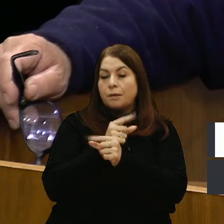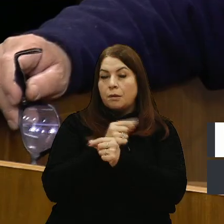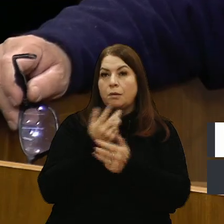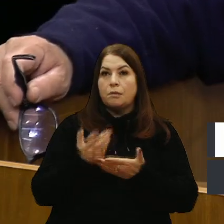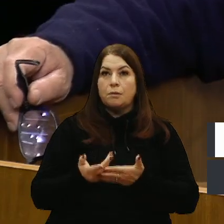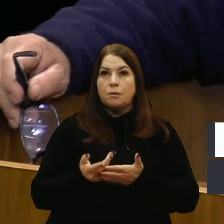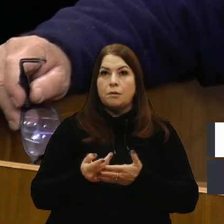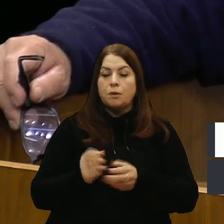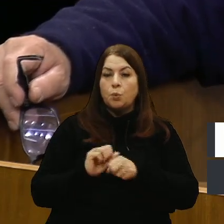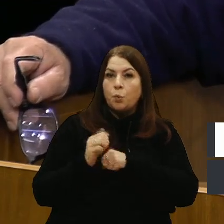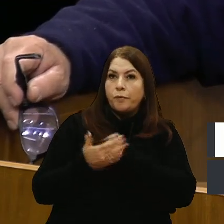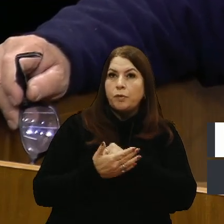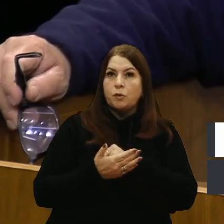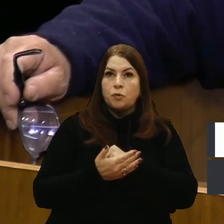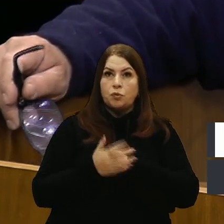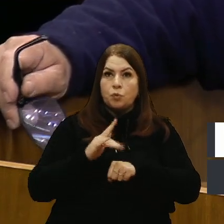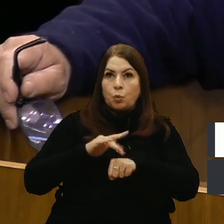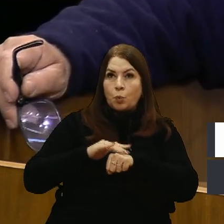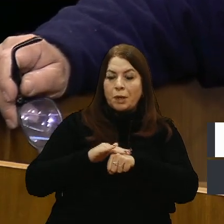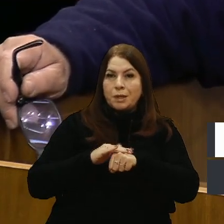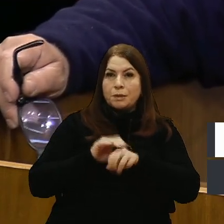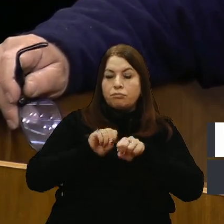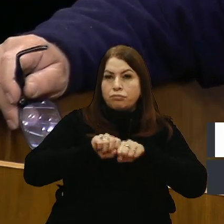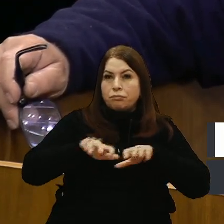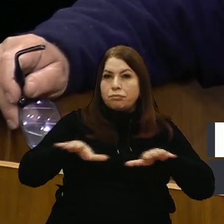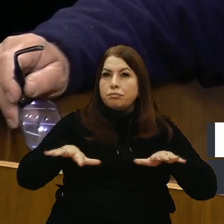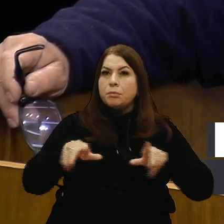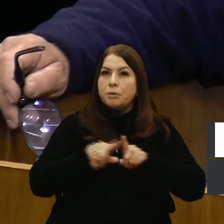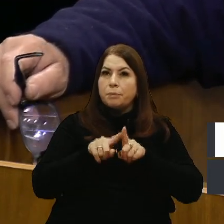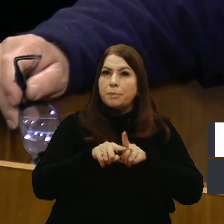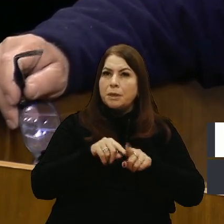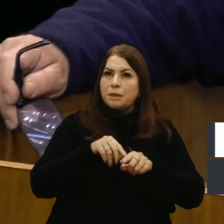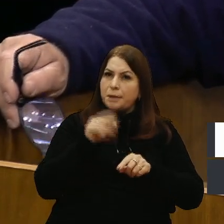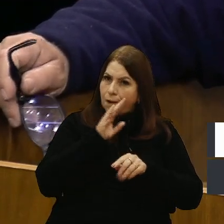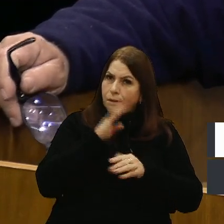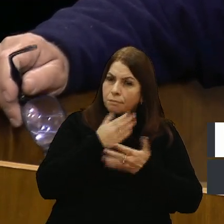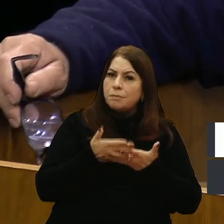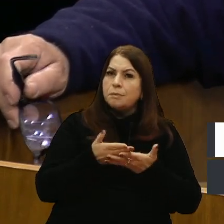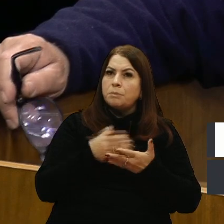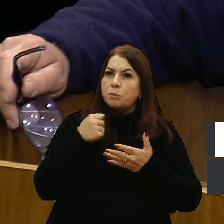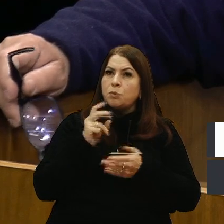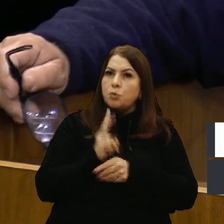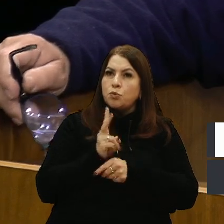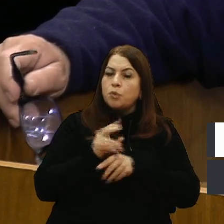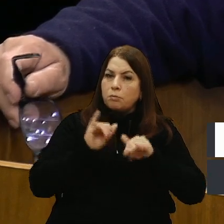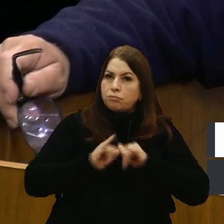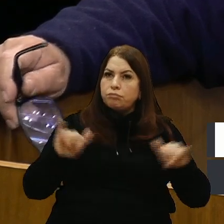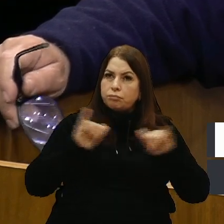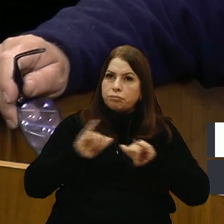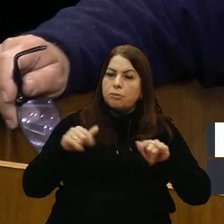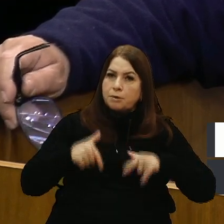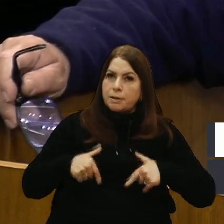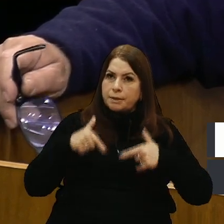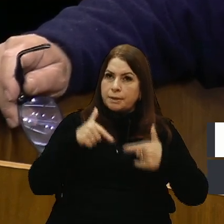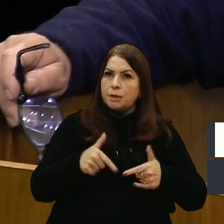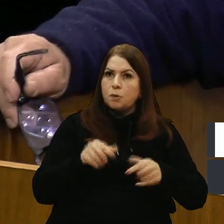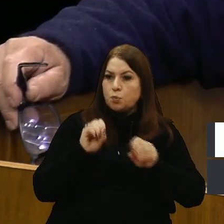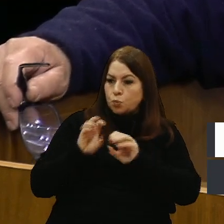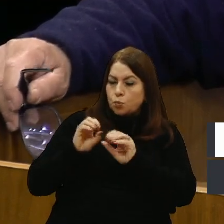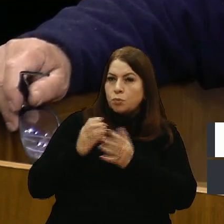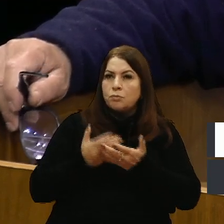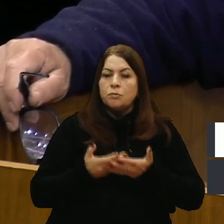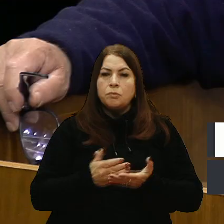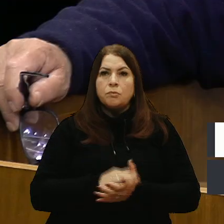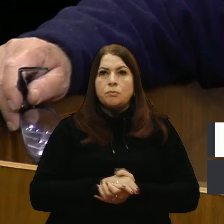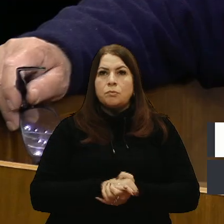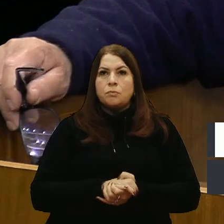a Covid, enfim, doenças infecciosas emergentes. Nós precisamos continuar com as campanhas, ações